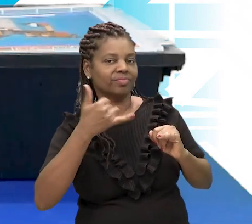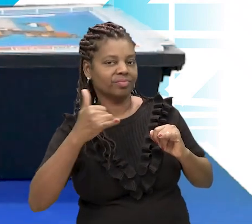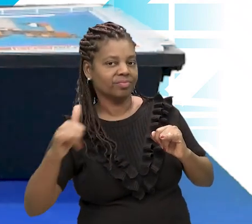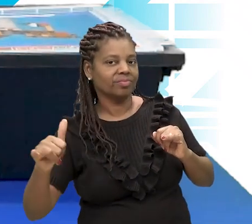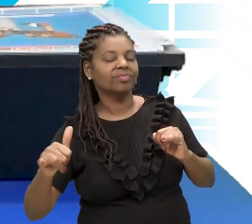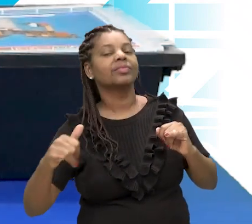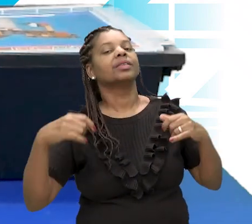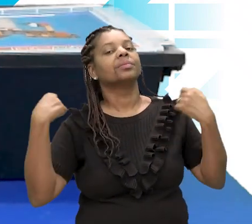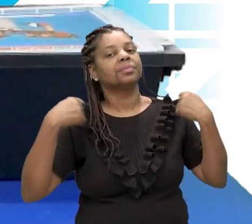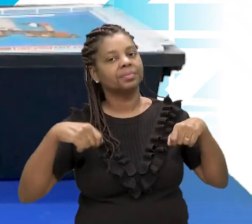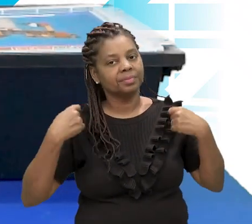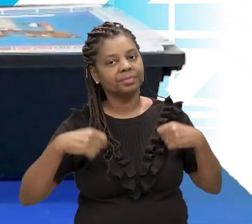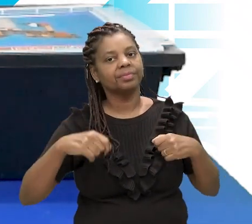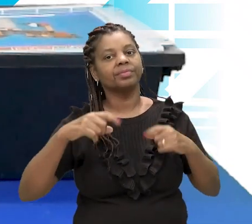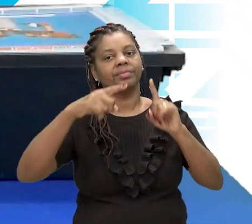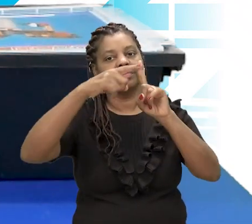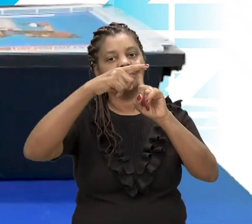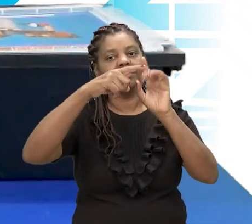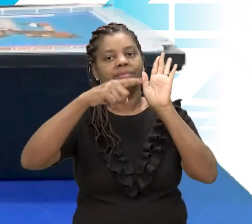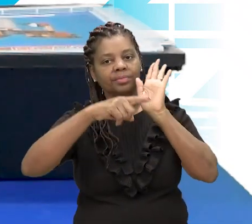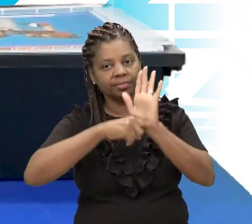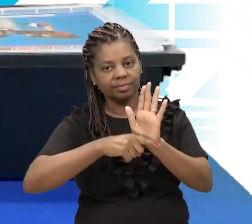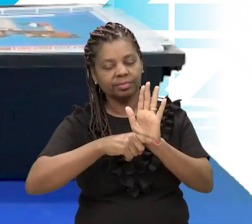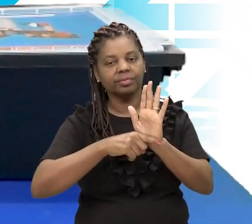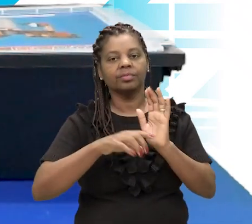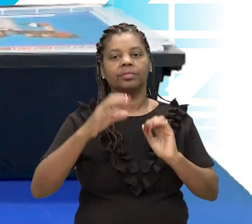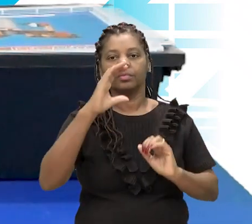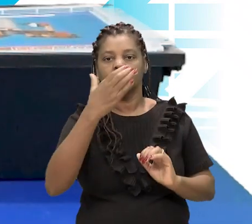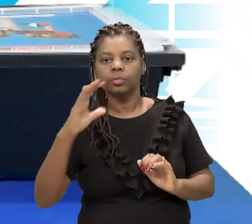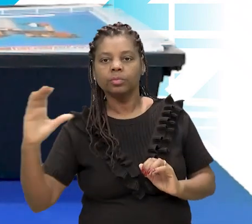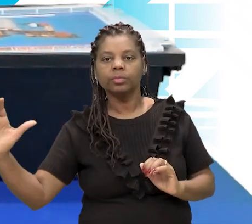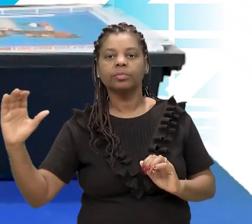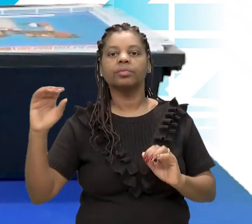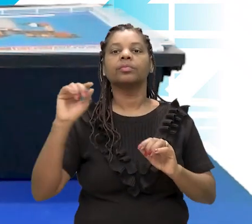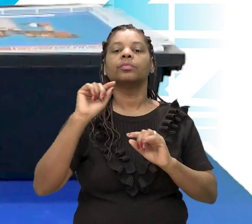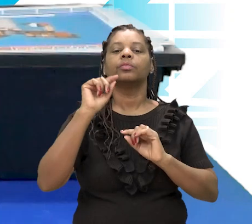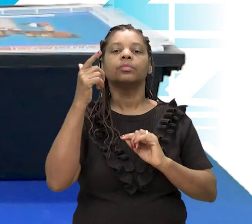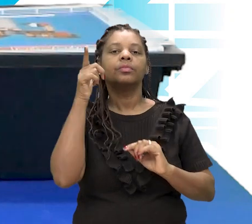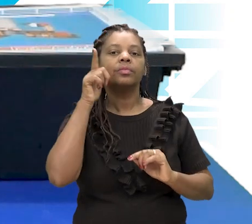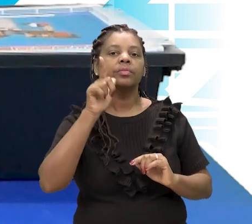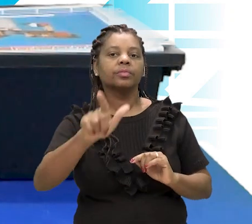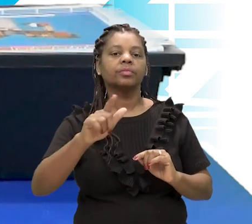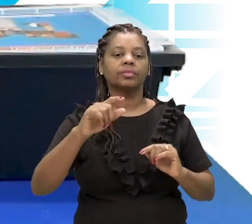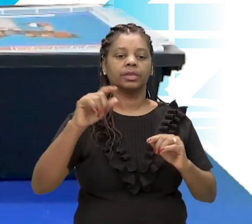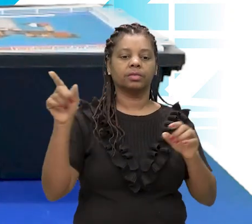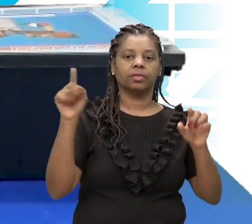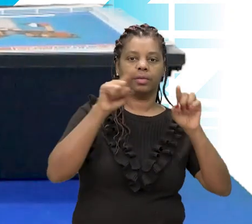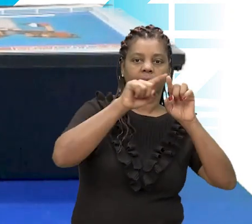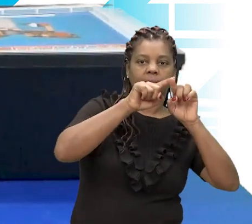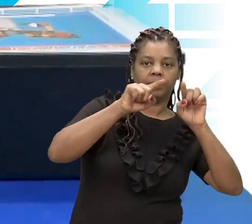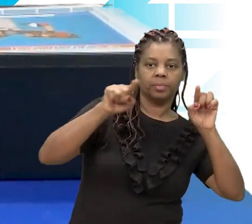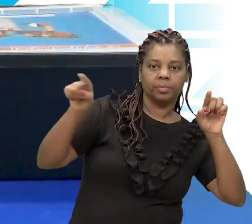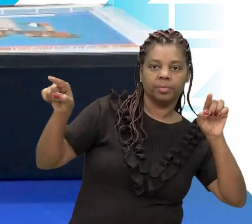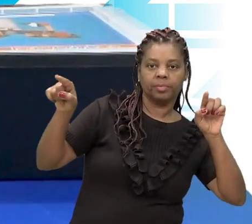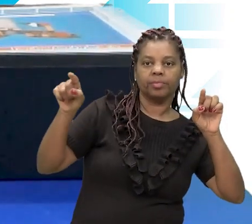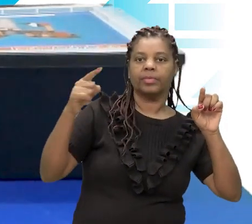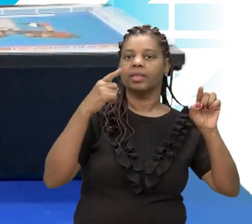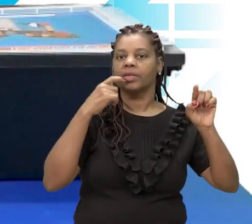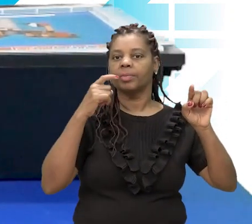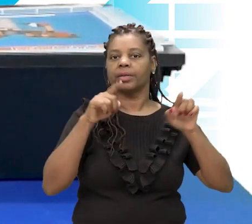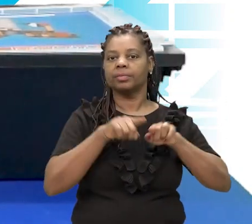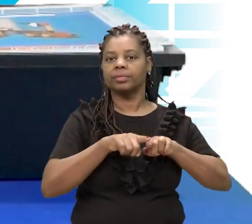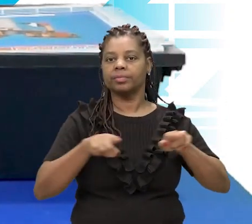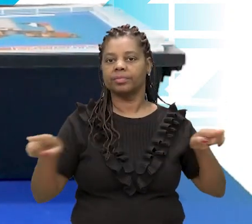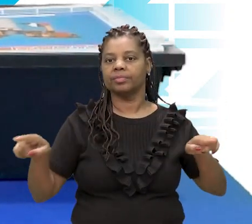vai ligar. É por isso que nós ouvimos tanto falar de positivo e negativo, porque o circuito só vai funcionar se tiver o caminho de ir